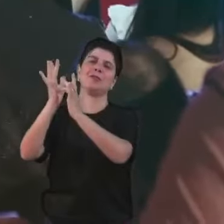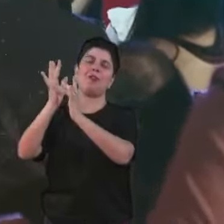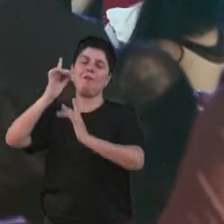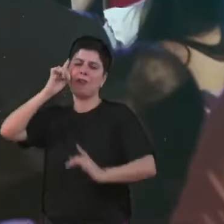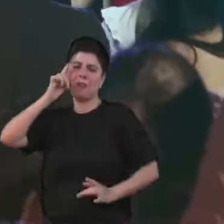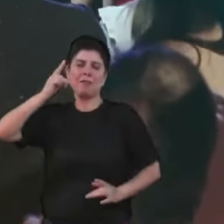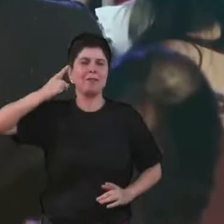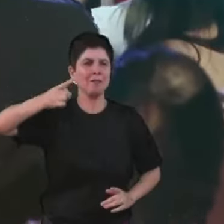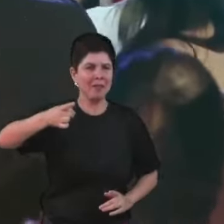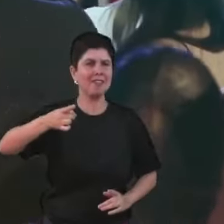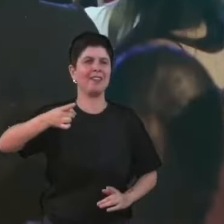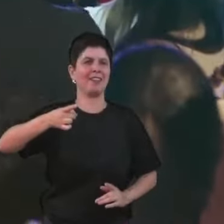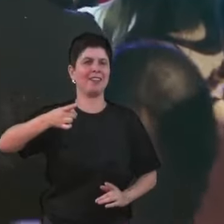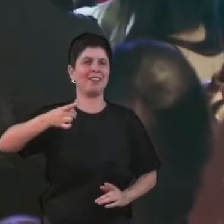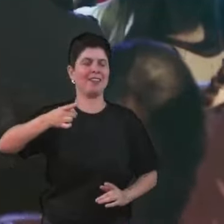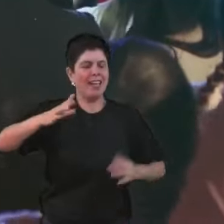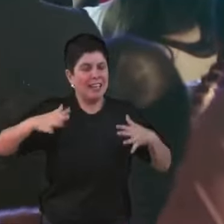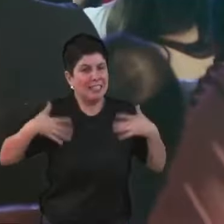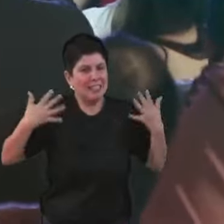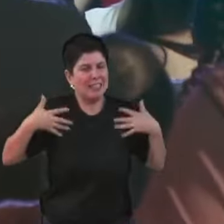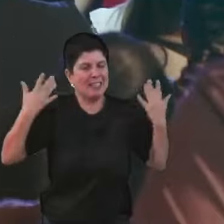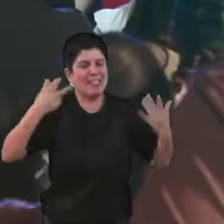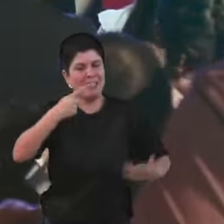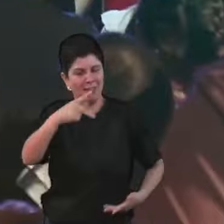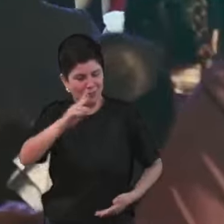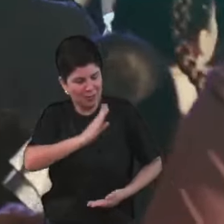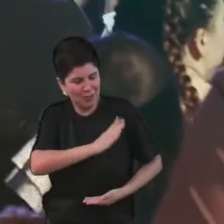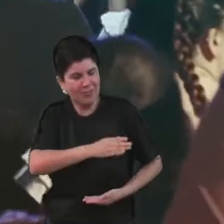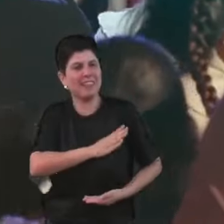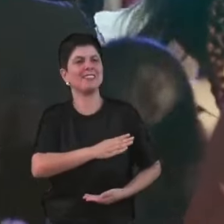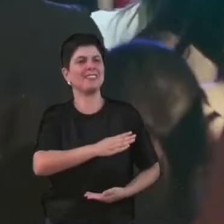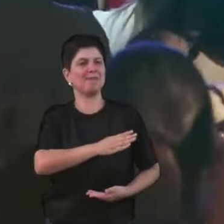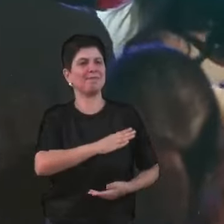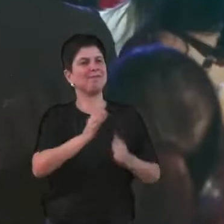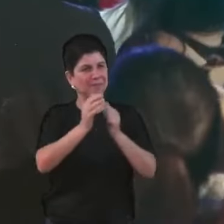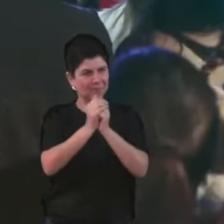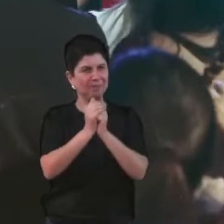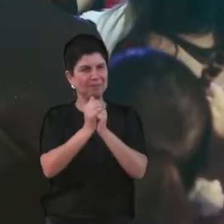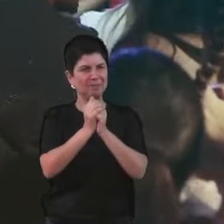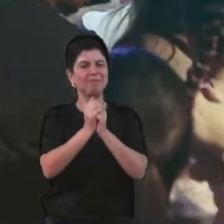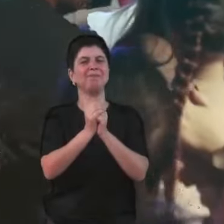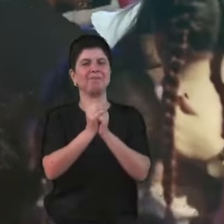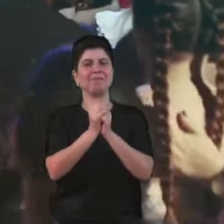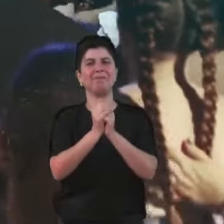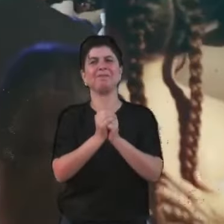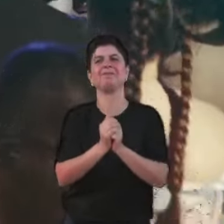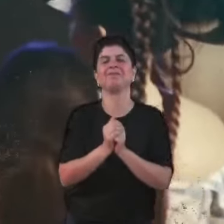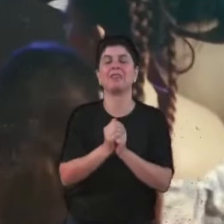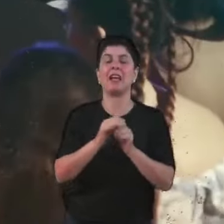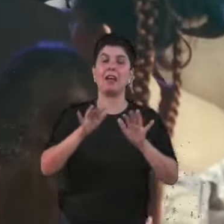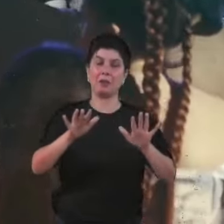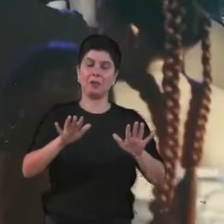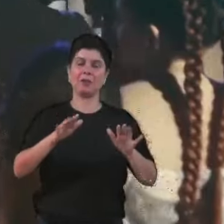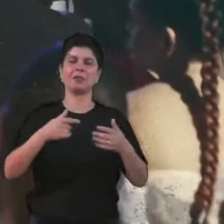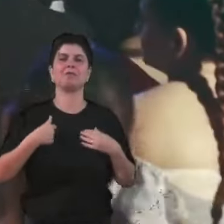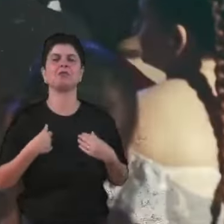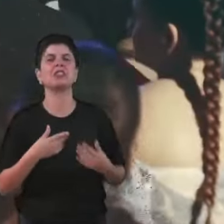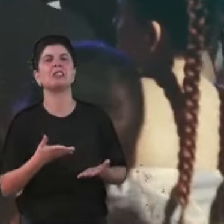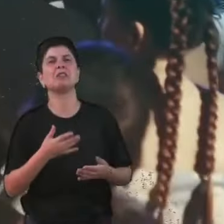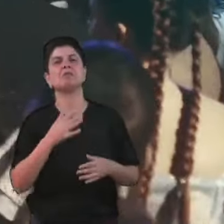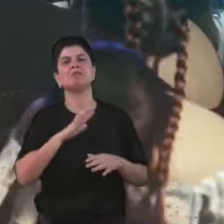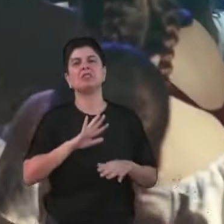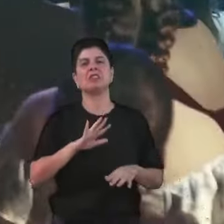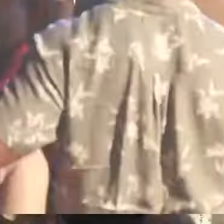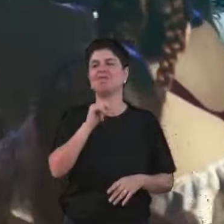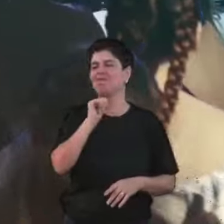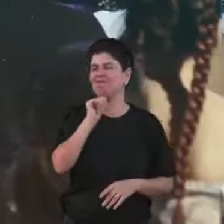determinar esta alegria no seu coração. Amém, amados? Então olha para mim. Você que não se permitia se alegrar,